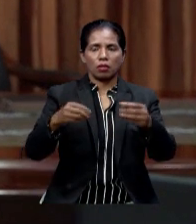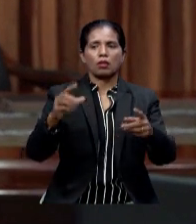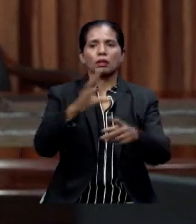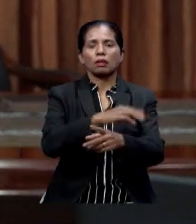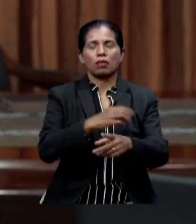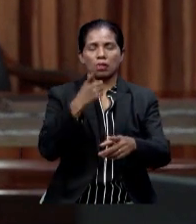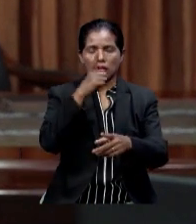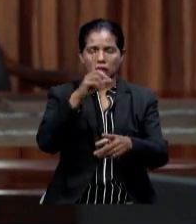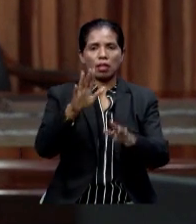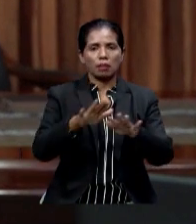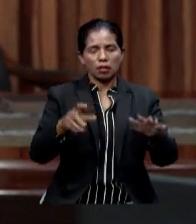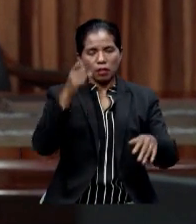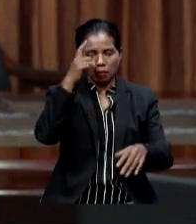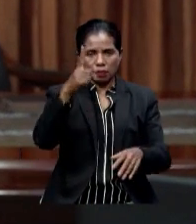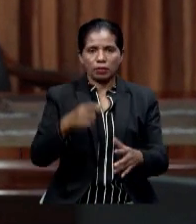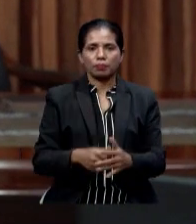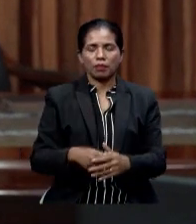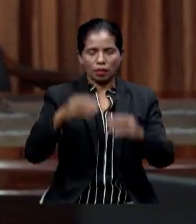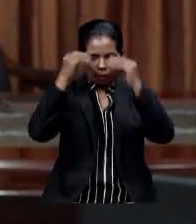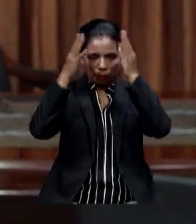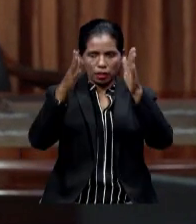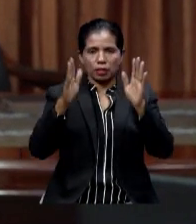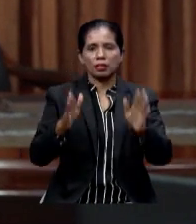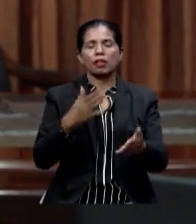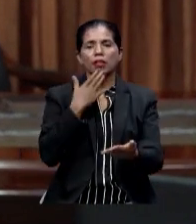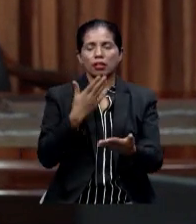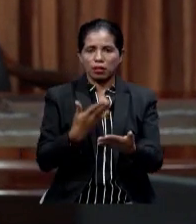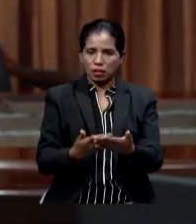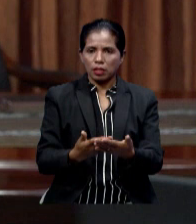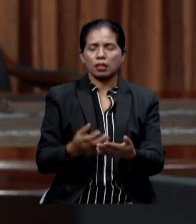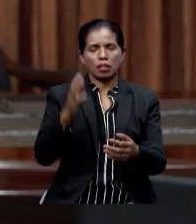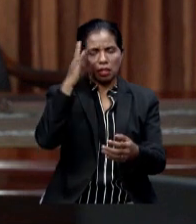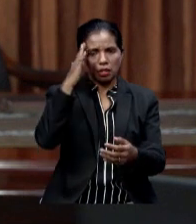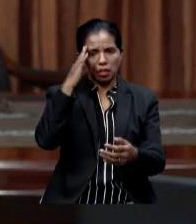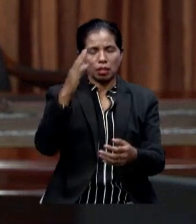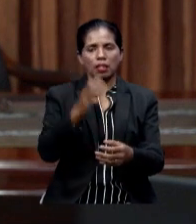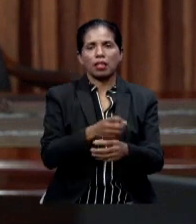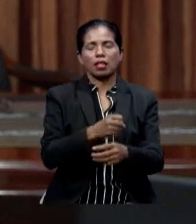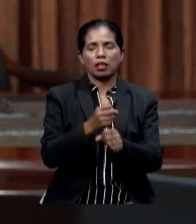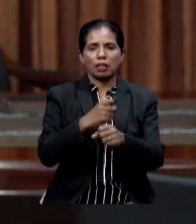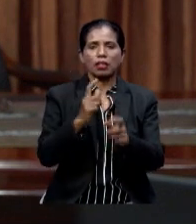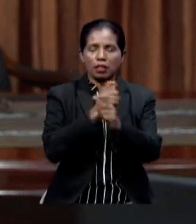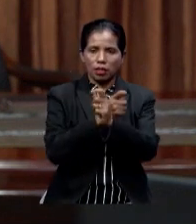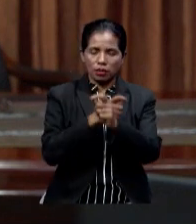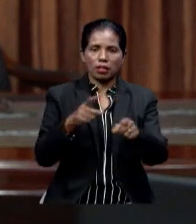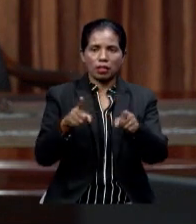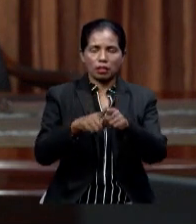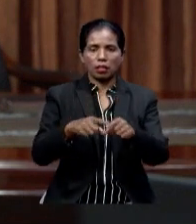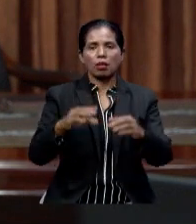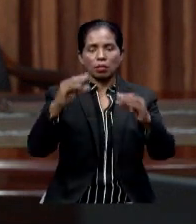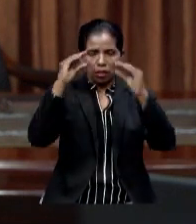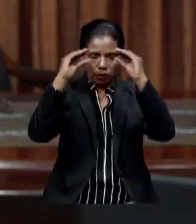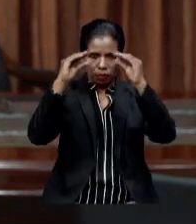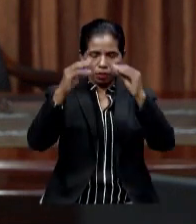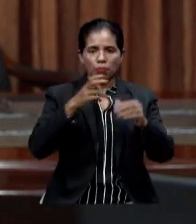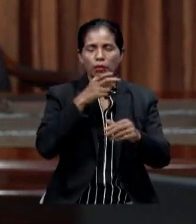neba, mas clavar se compreende ele. Então o professor se bem treinado, se a tene de ancata, com a inira, a lona de teto, tem que ansané, a nora em português, ansané,